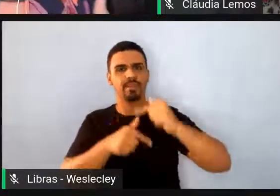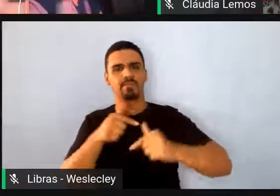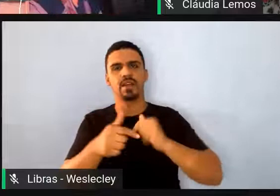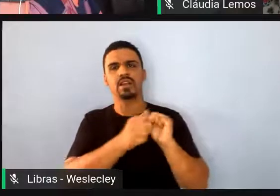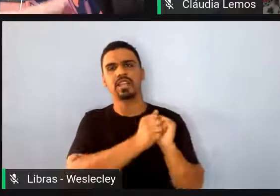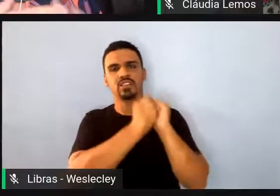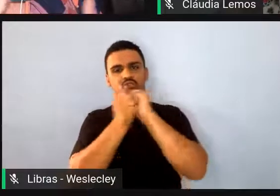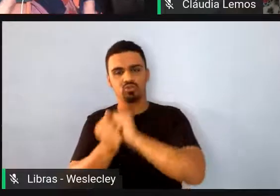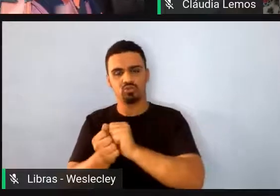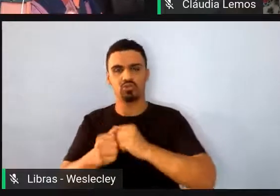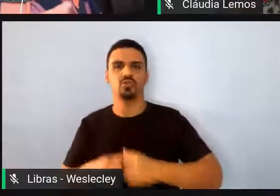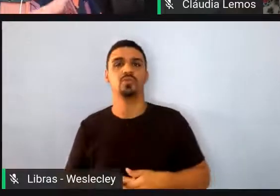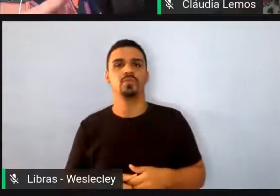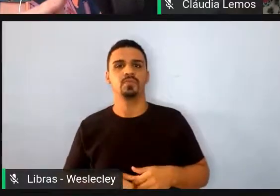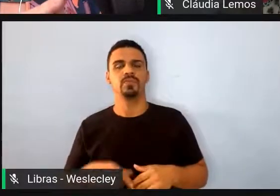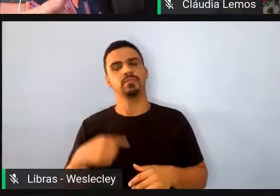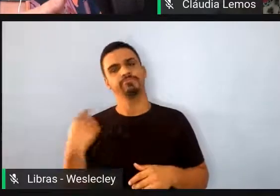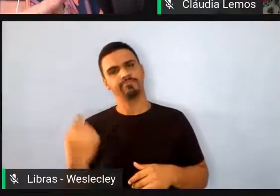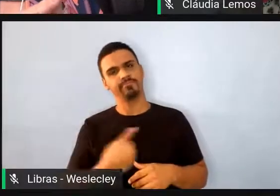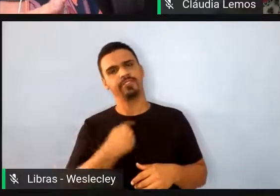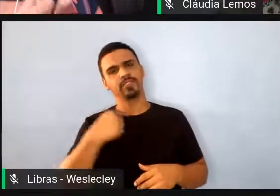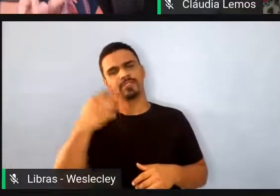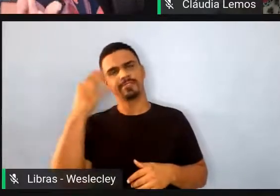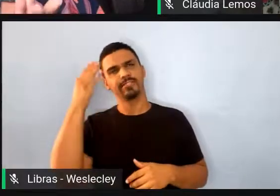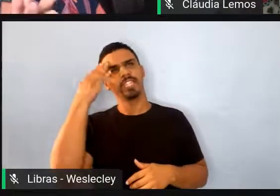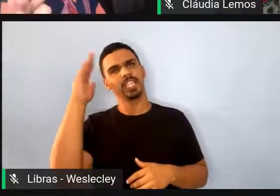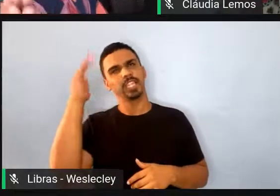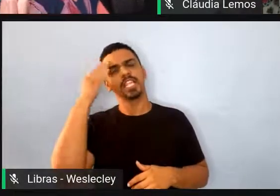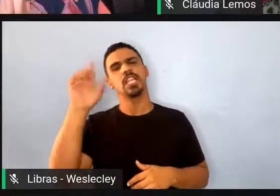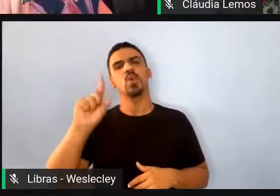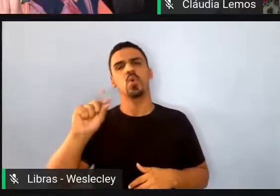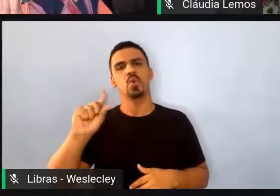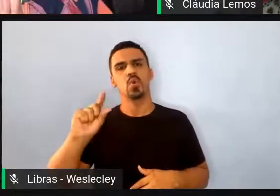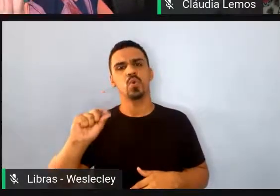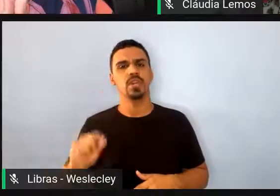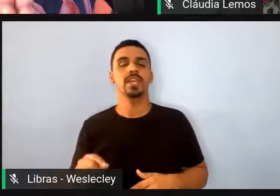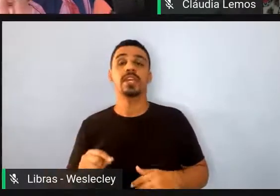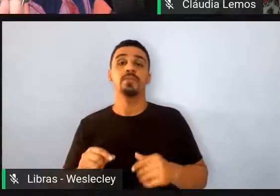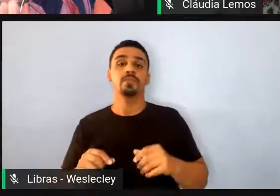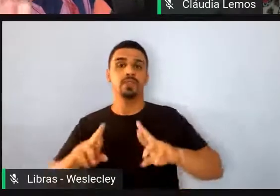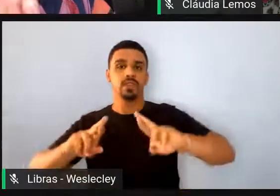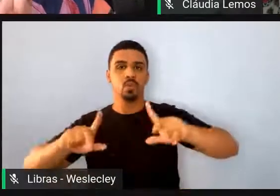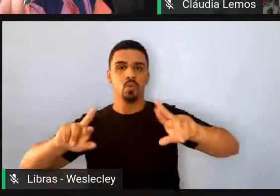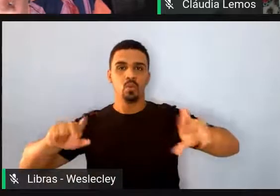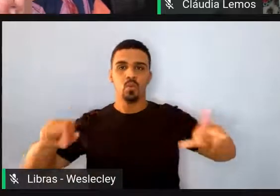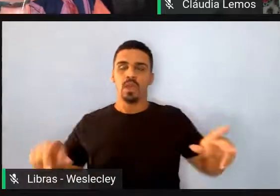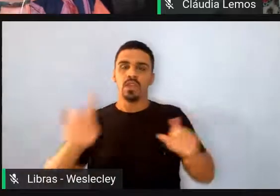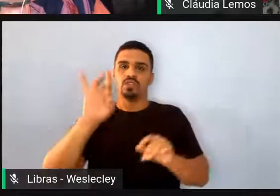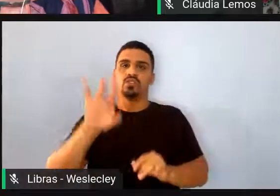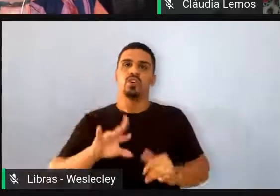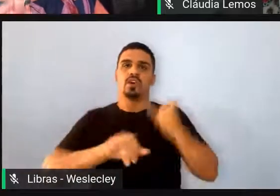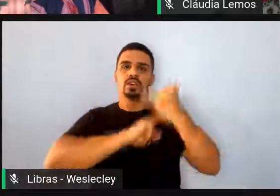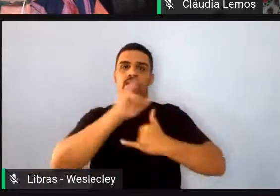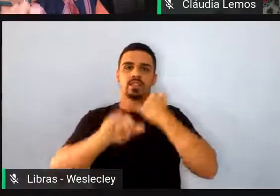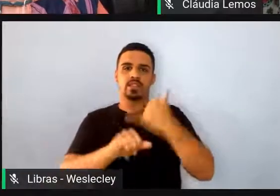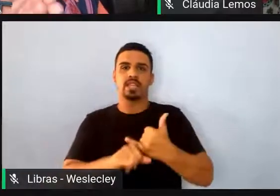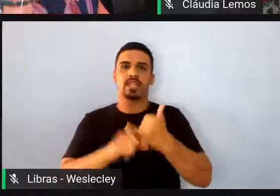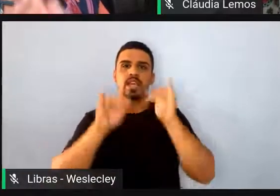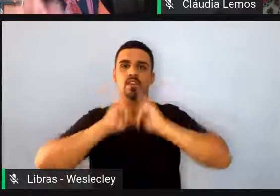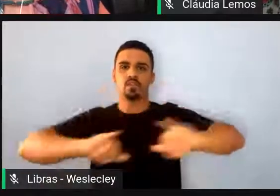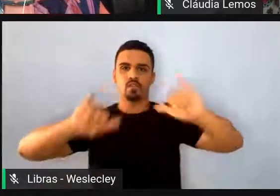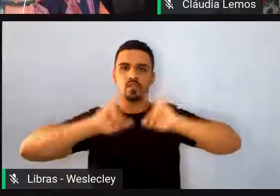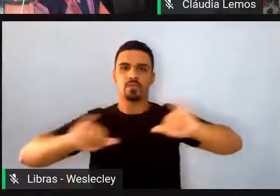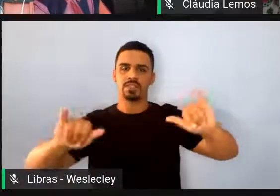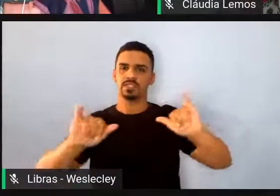crer, leva a gente a inferir que não são uma transmissão mais informativa, ela não é uma